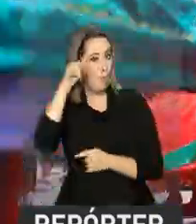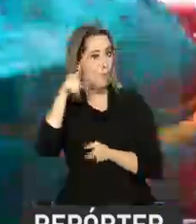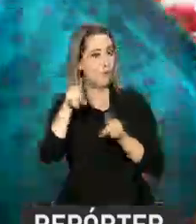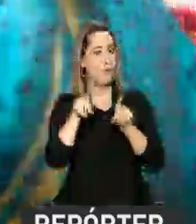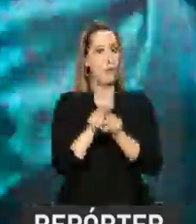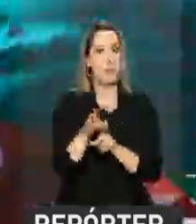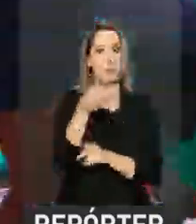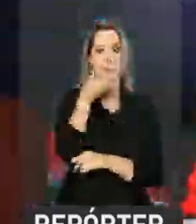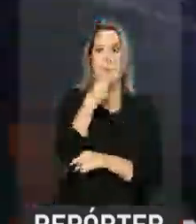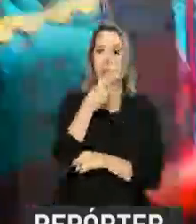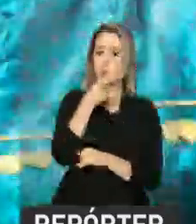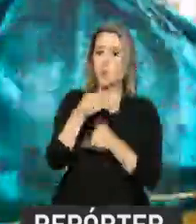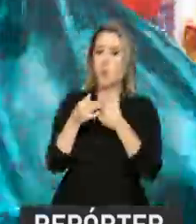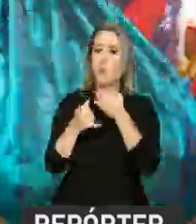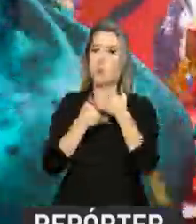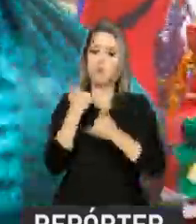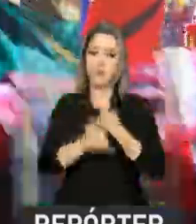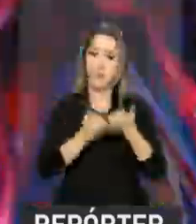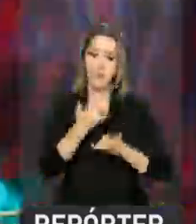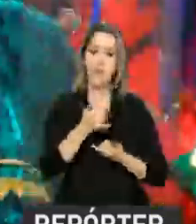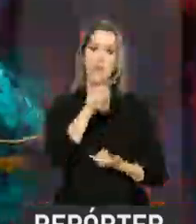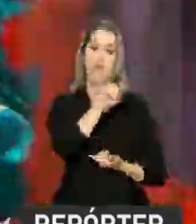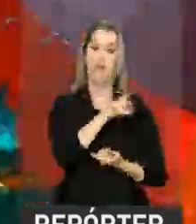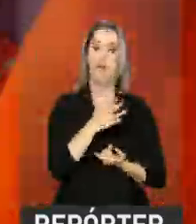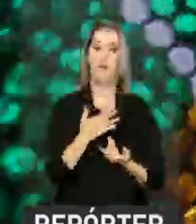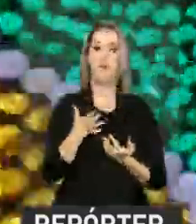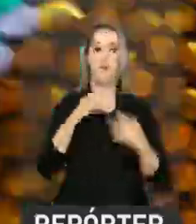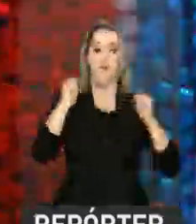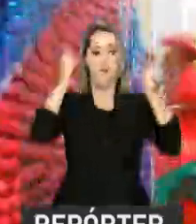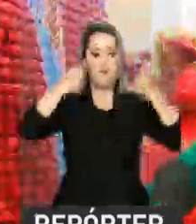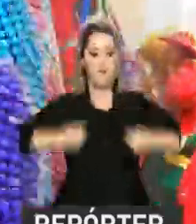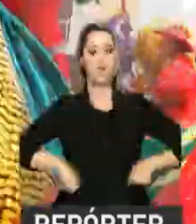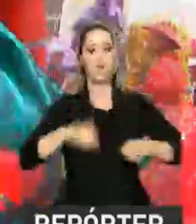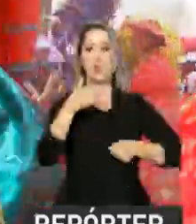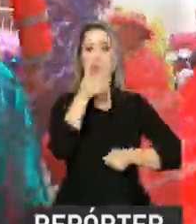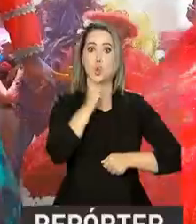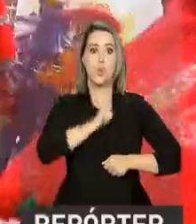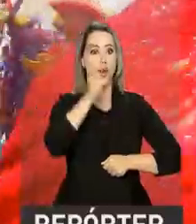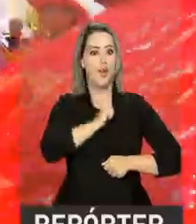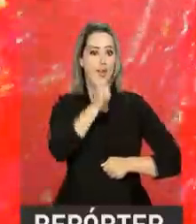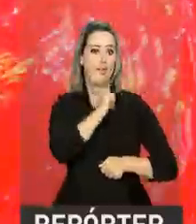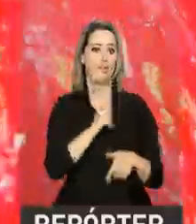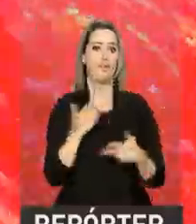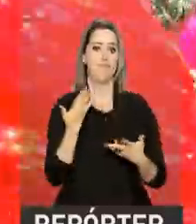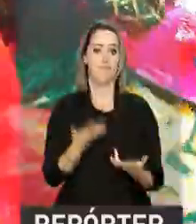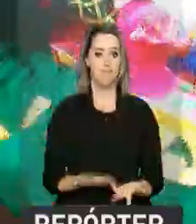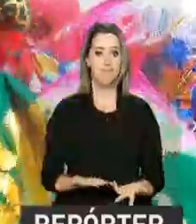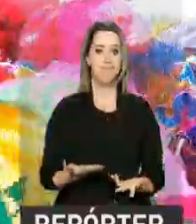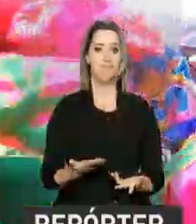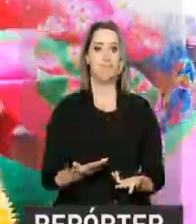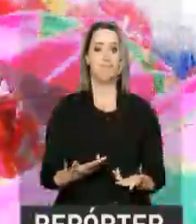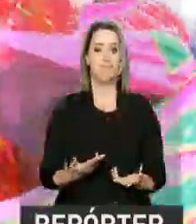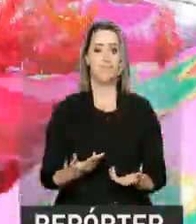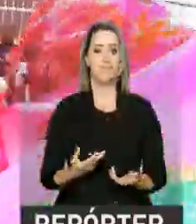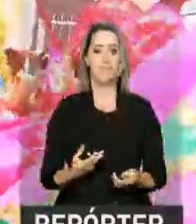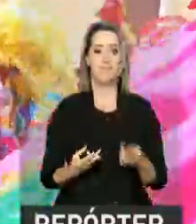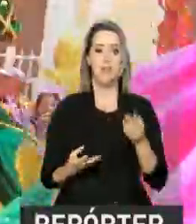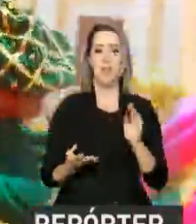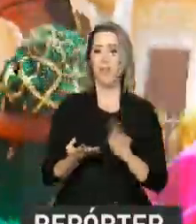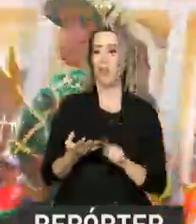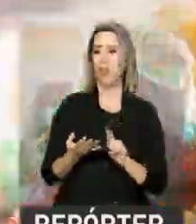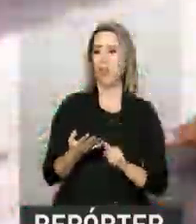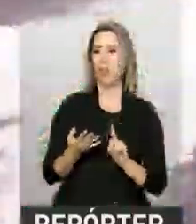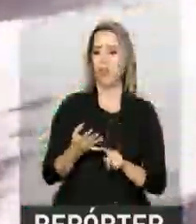grupo de homens que brincavam maracatu vestidos de mulheres. Tem alguma coisa